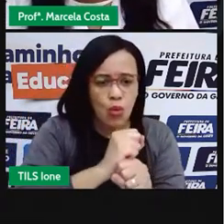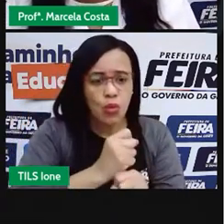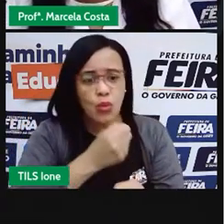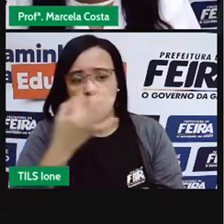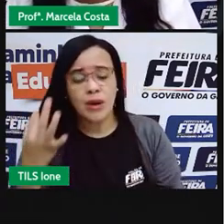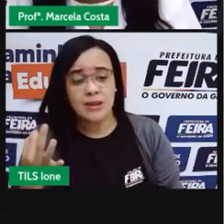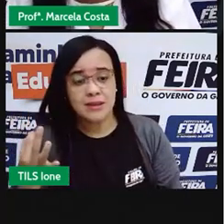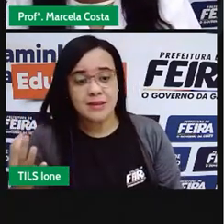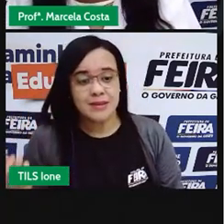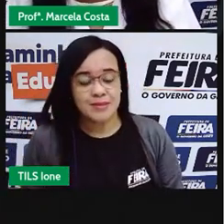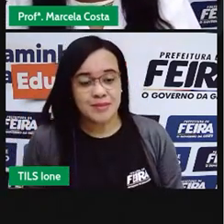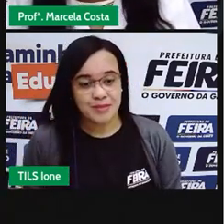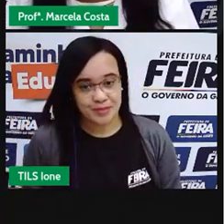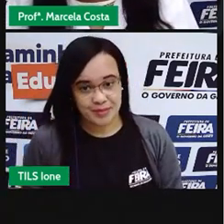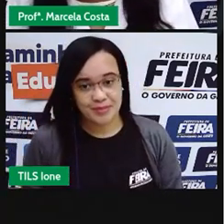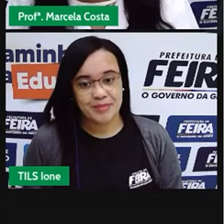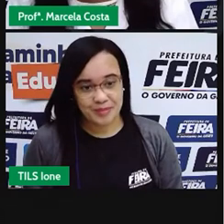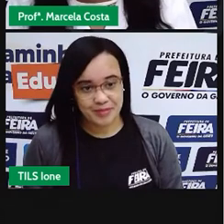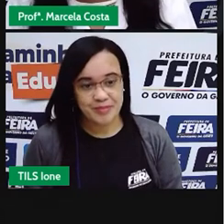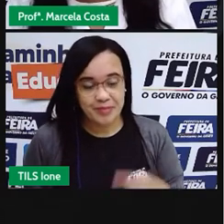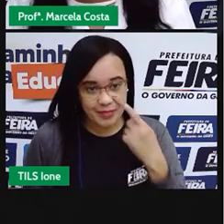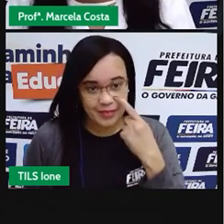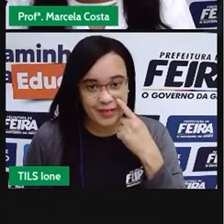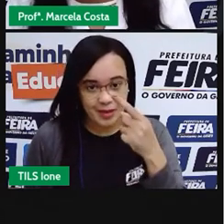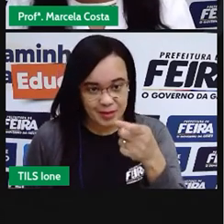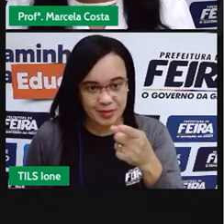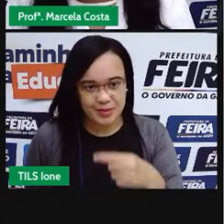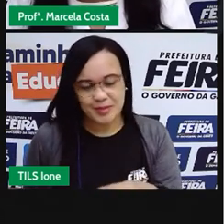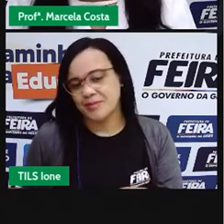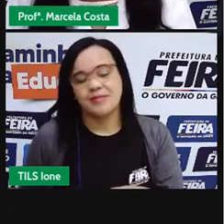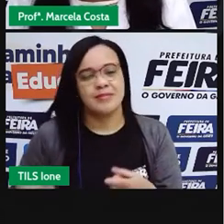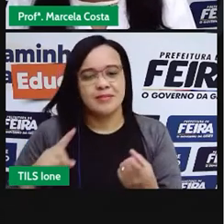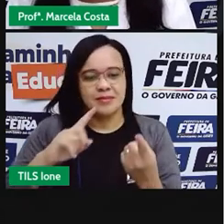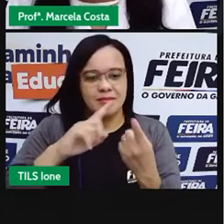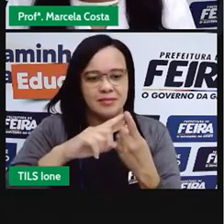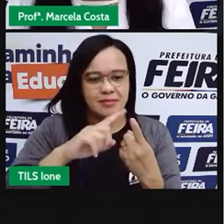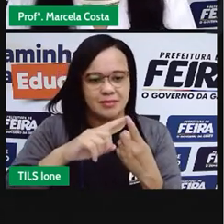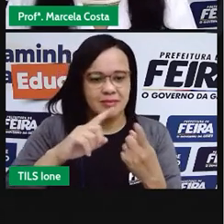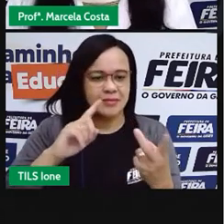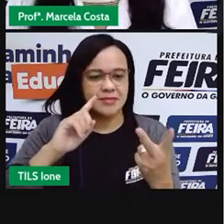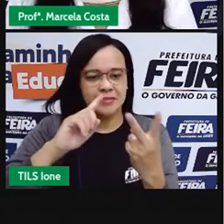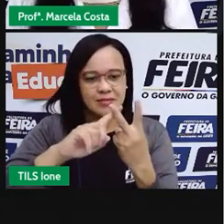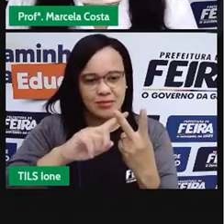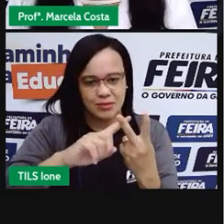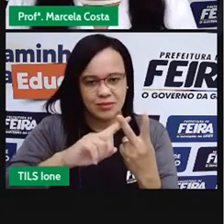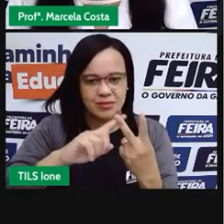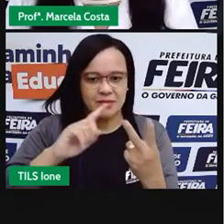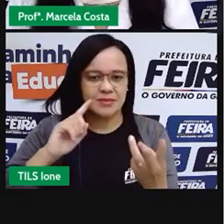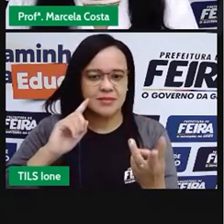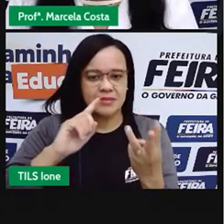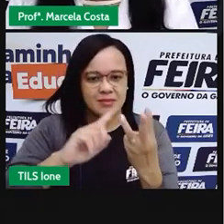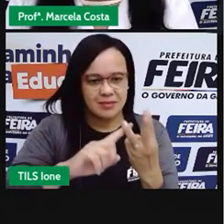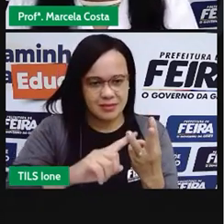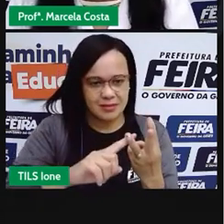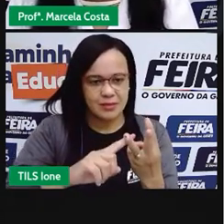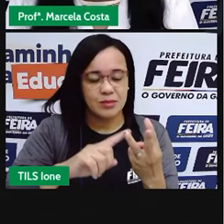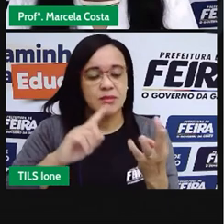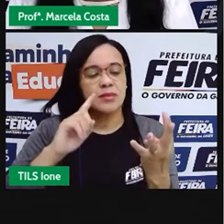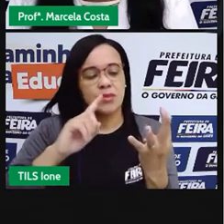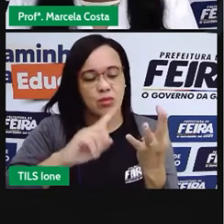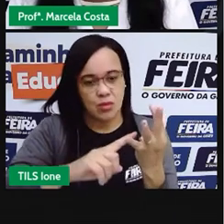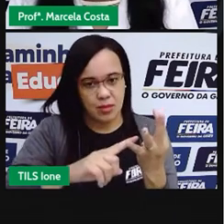ao todo? Vamos contar toda essa quantidade? Um, dois,